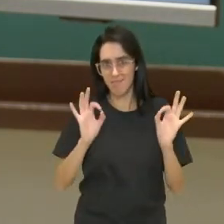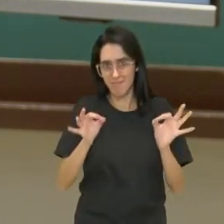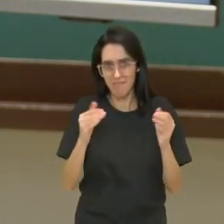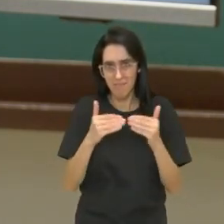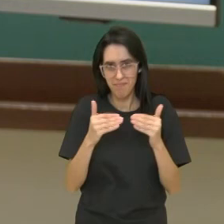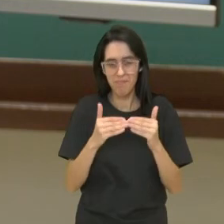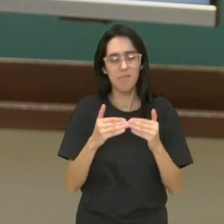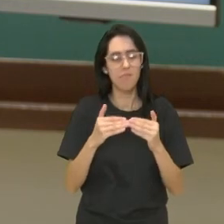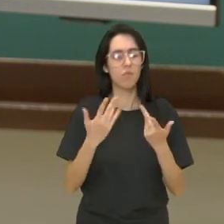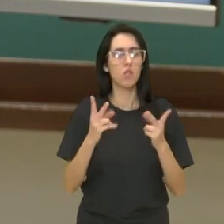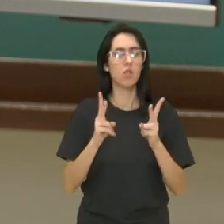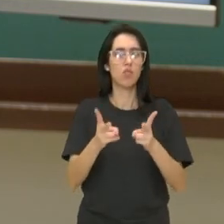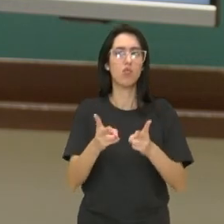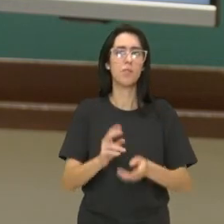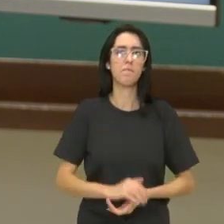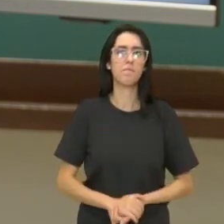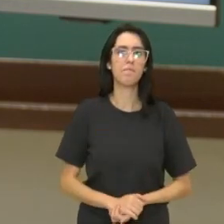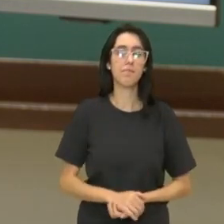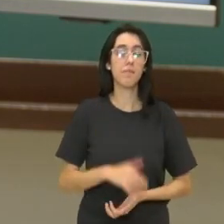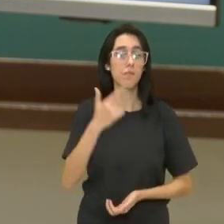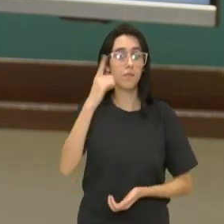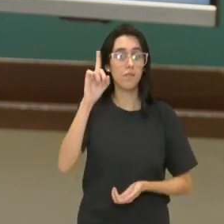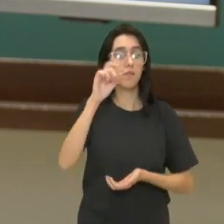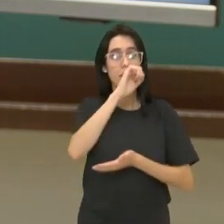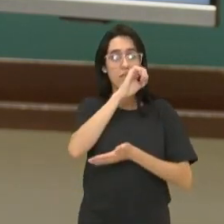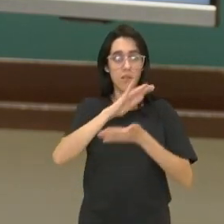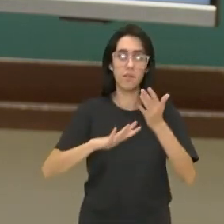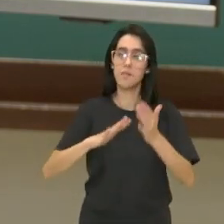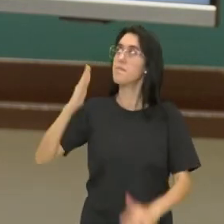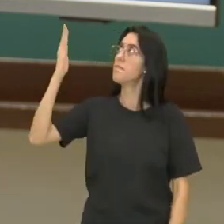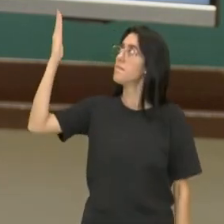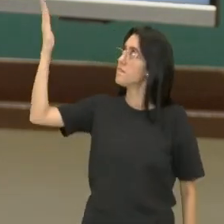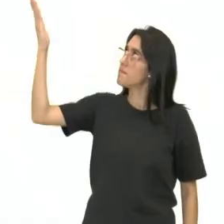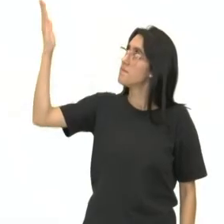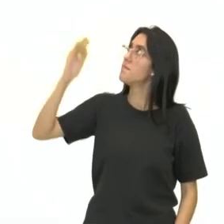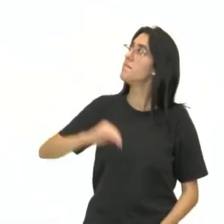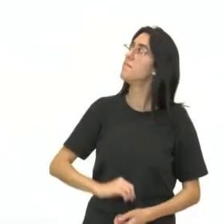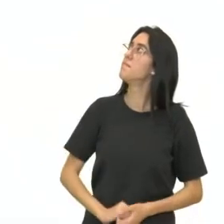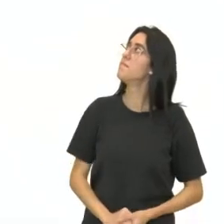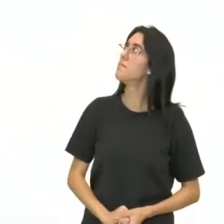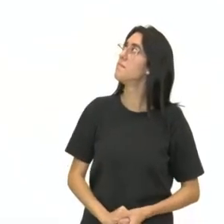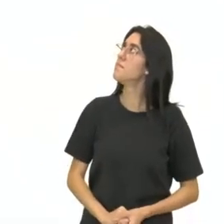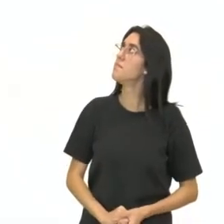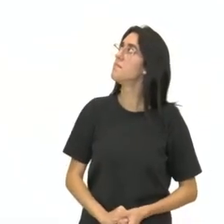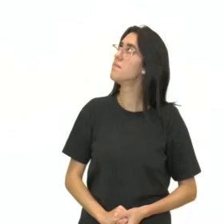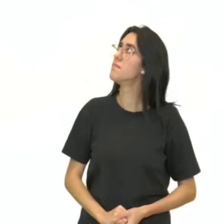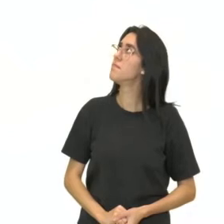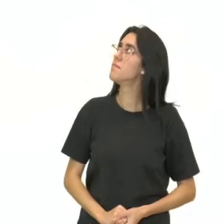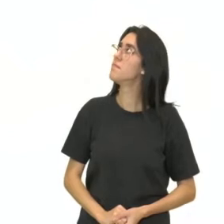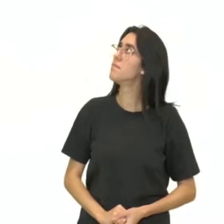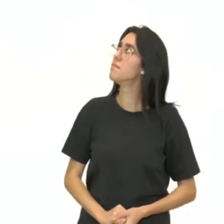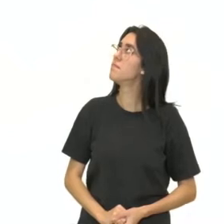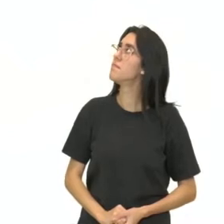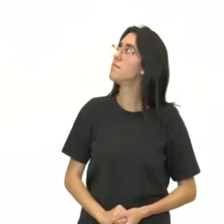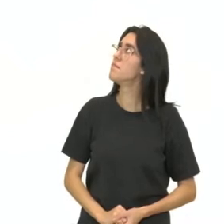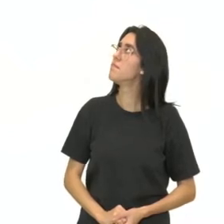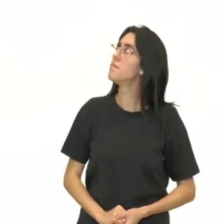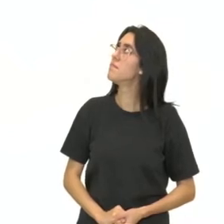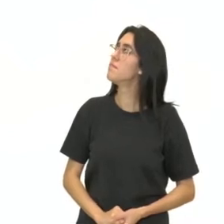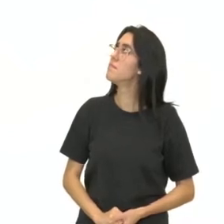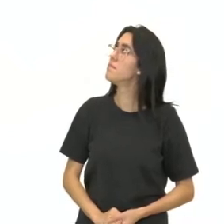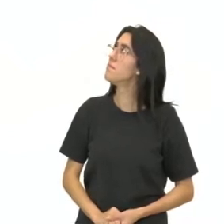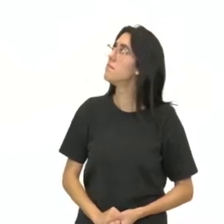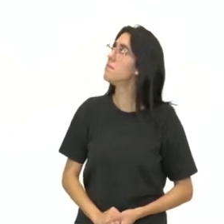Agora vamos para nossa atividade 3. Substitui as formas ser